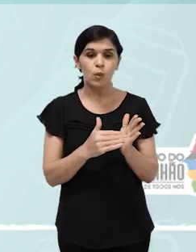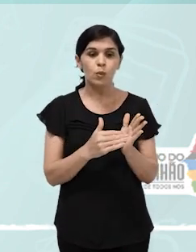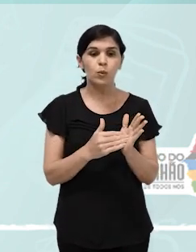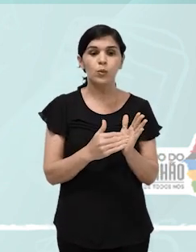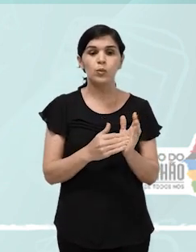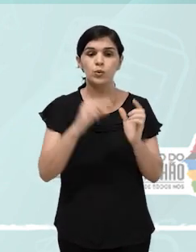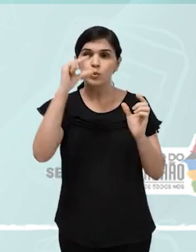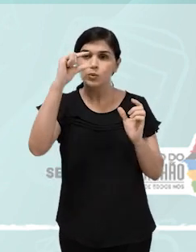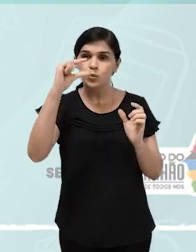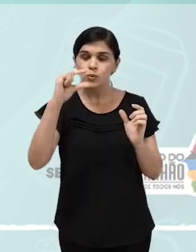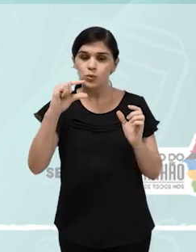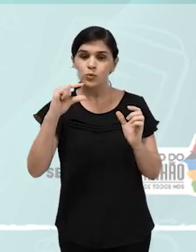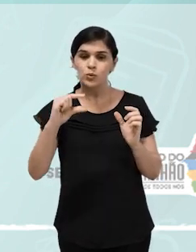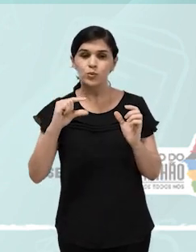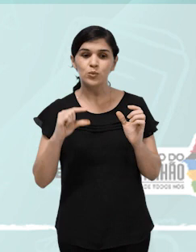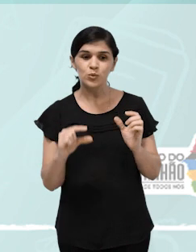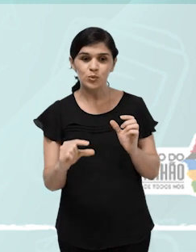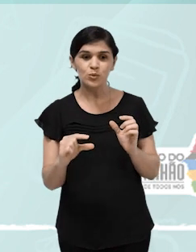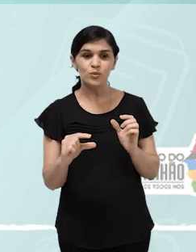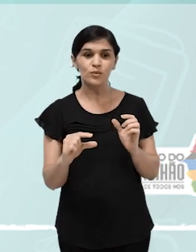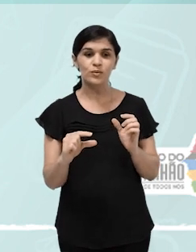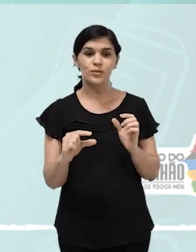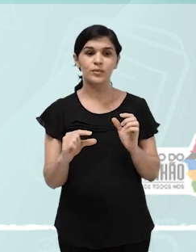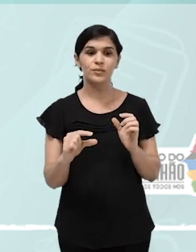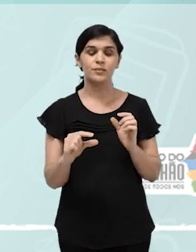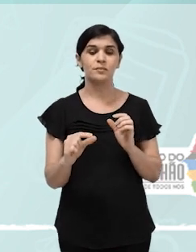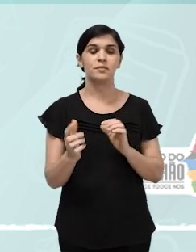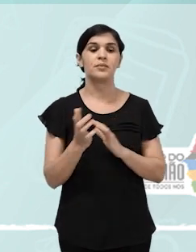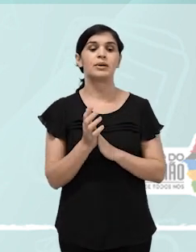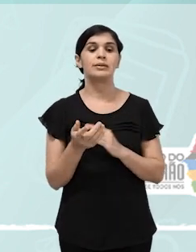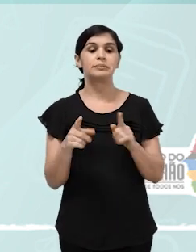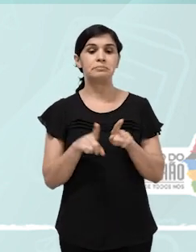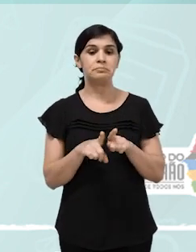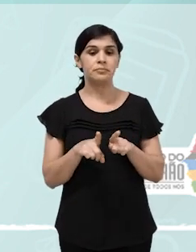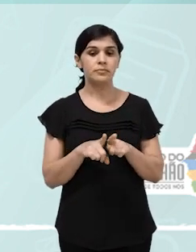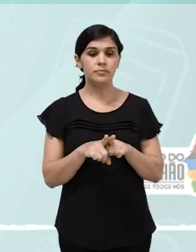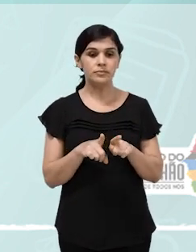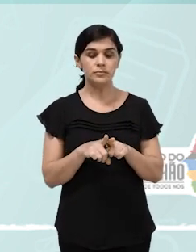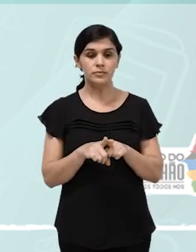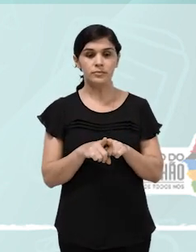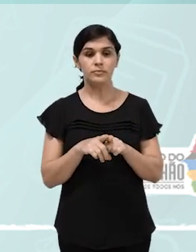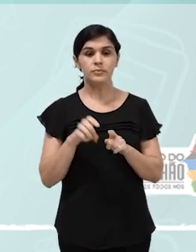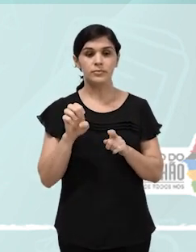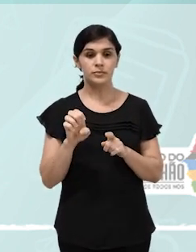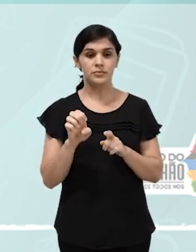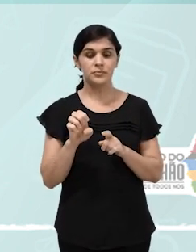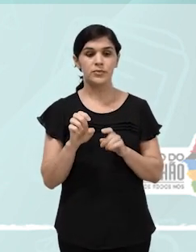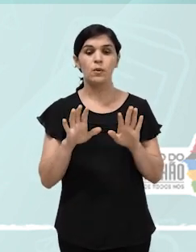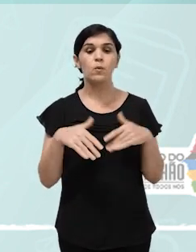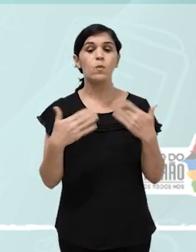que há sempre dois elementos paralelos que se digladiam verbalmente.